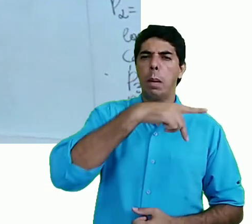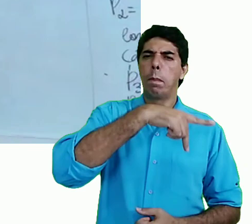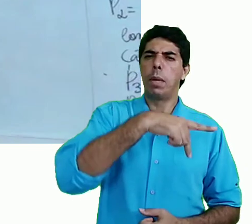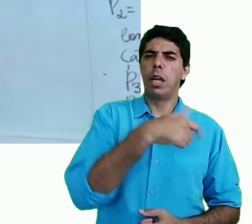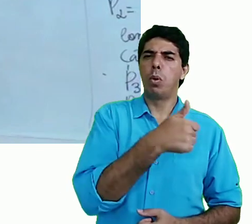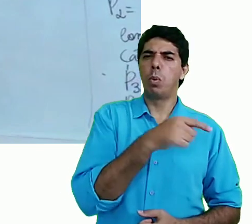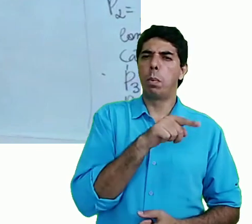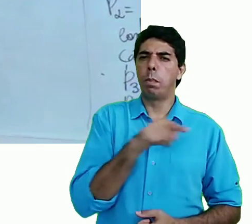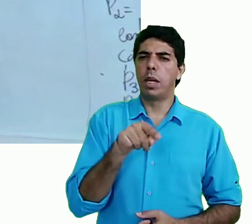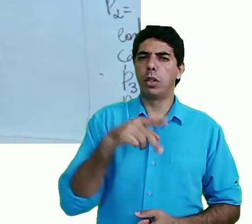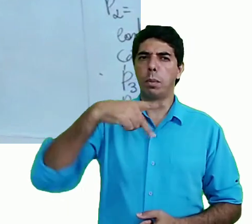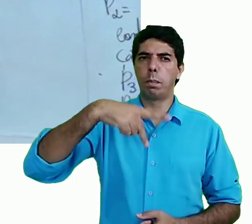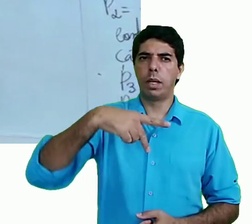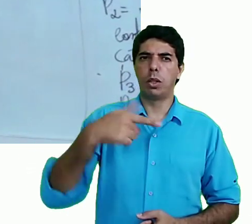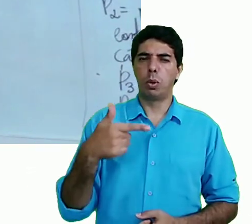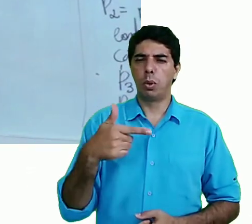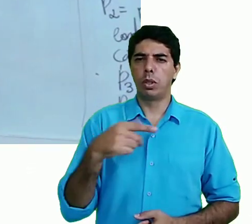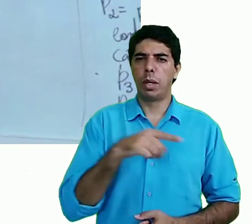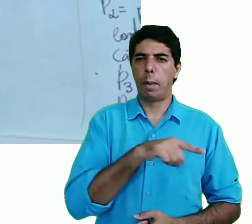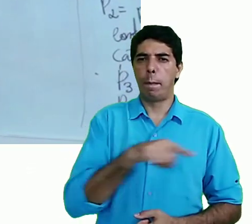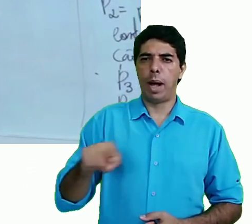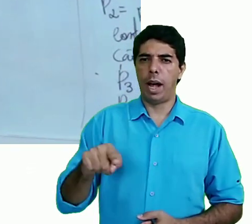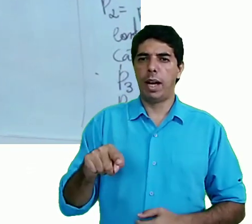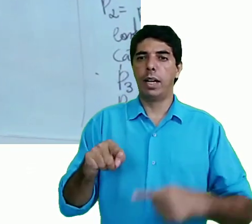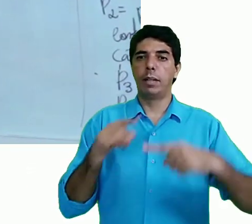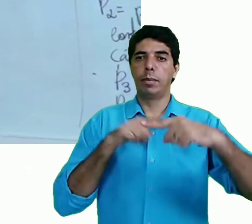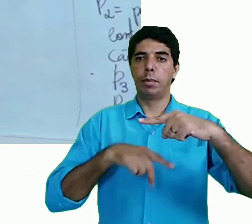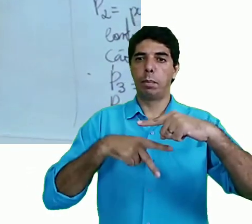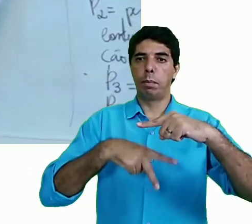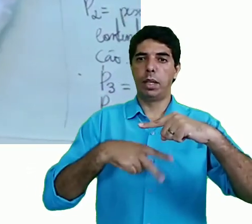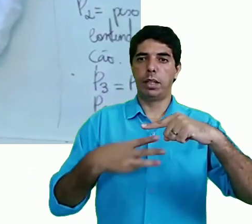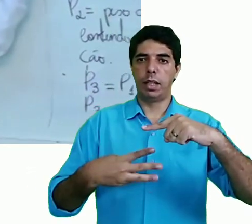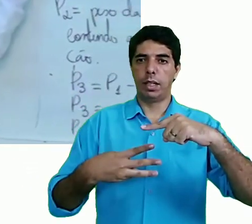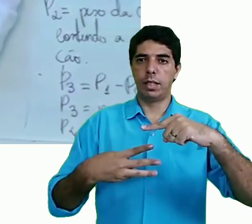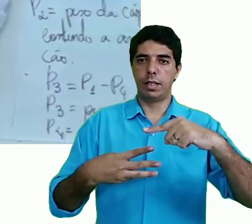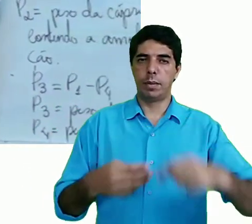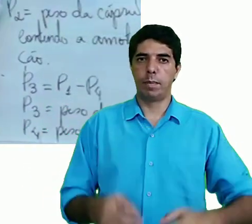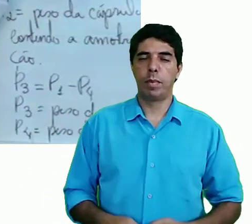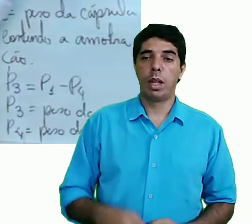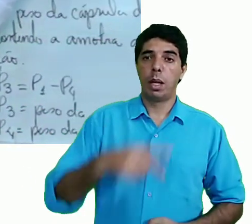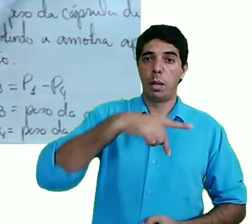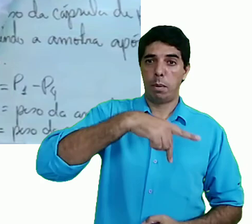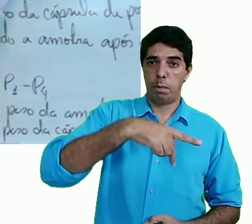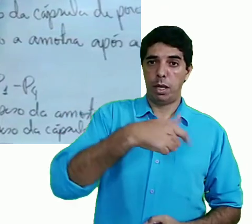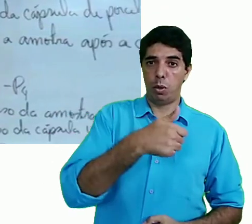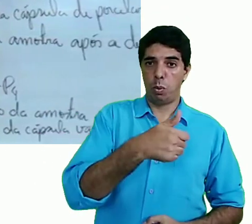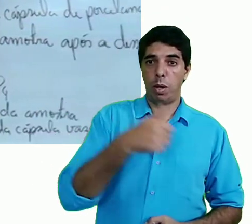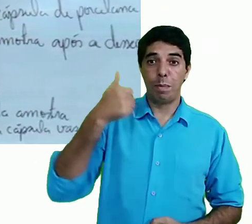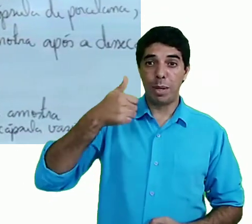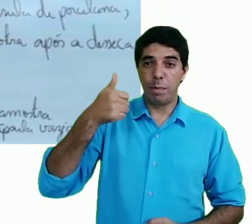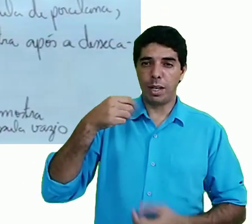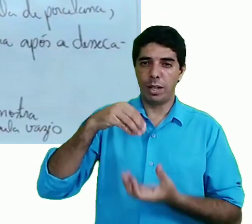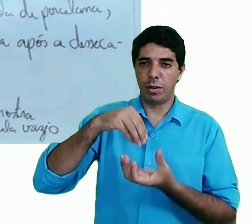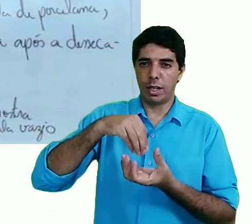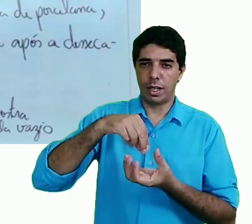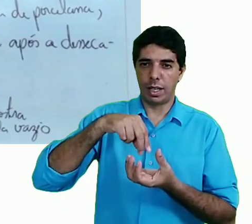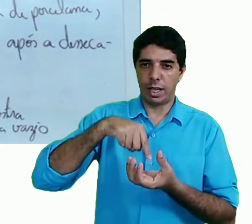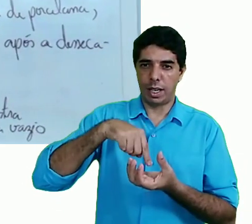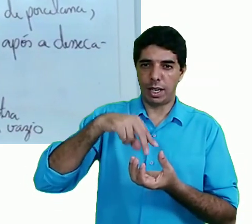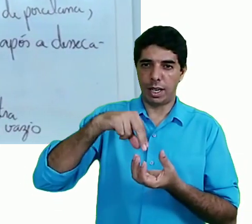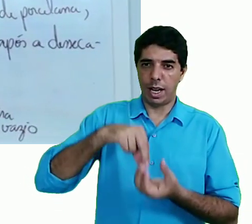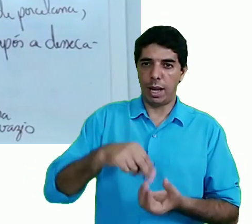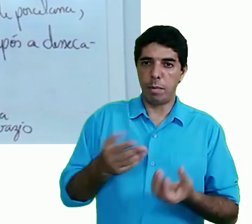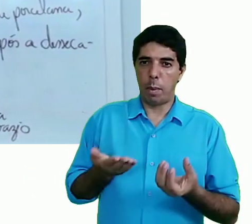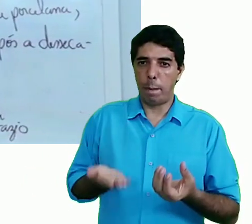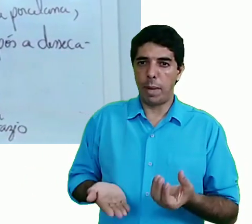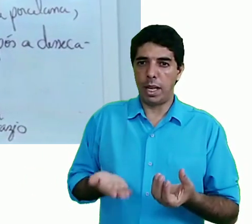que significa, professora, cada, né, P1, P2, P3? Onde P1, peso da cápsula de porcelana,